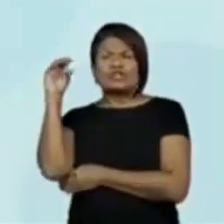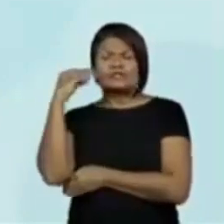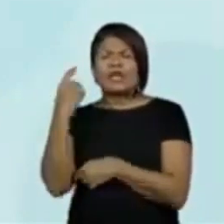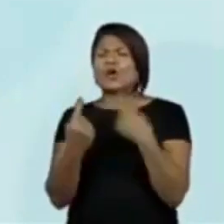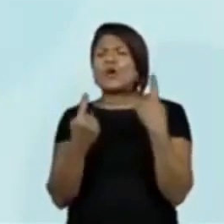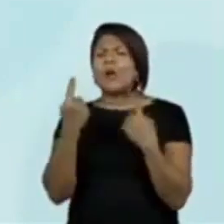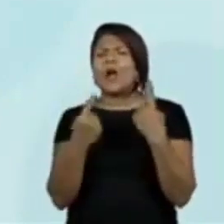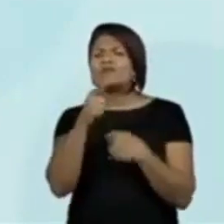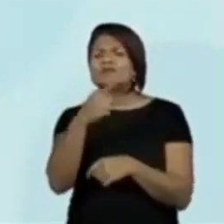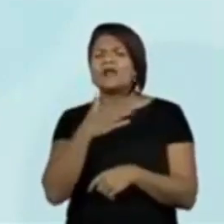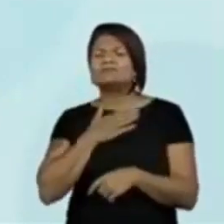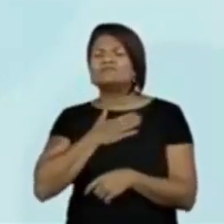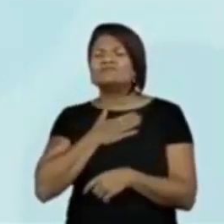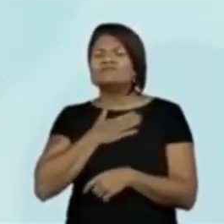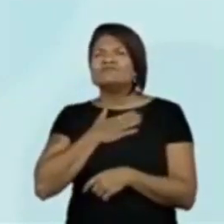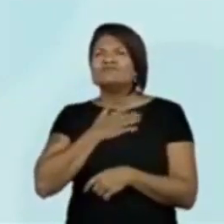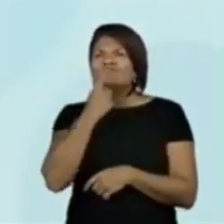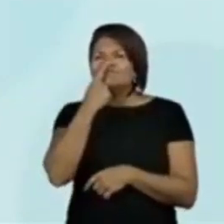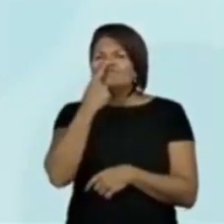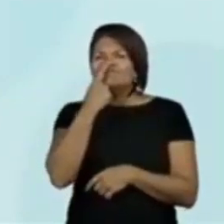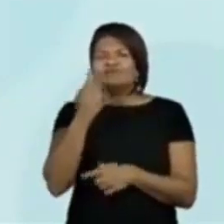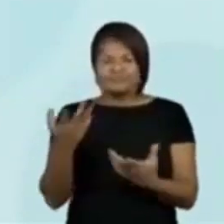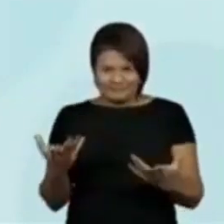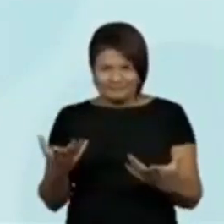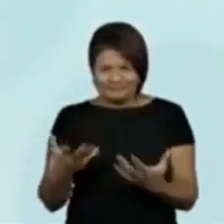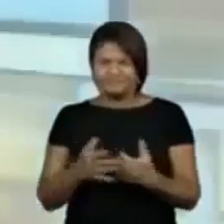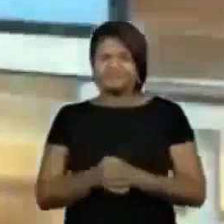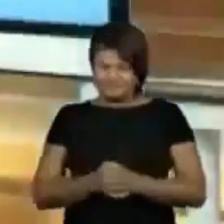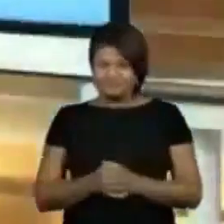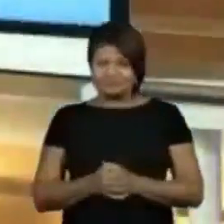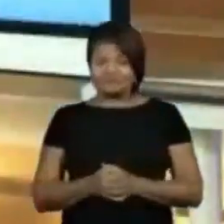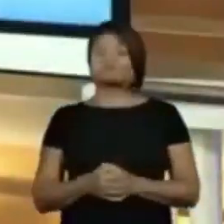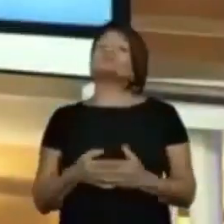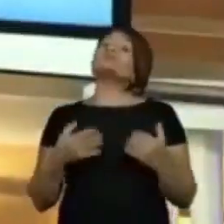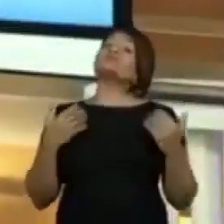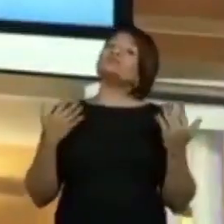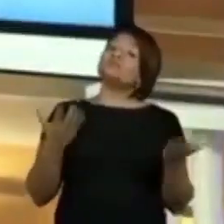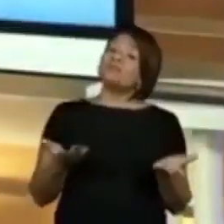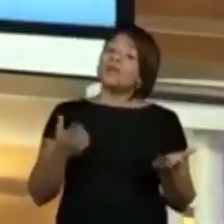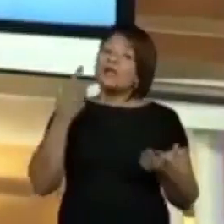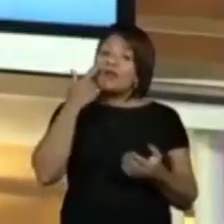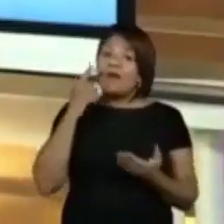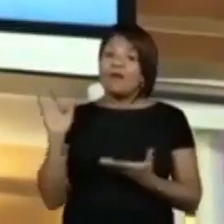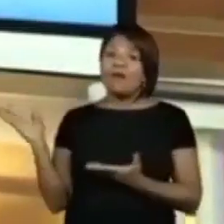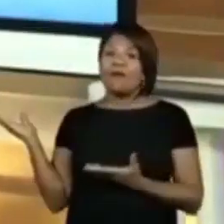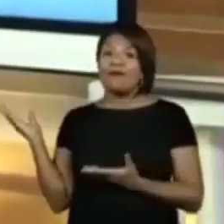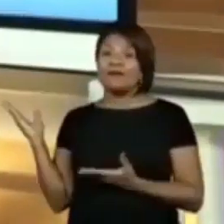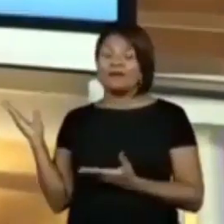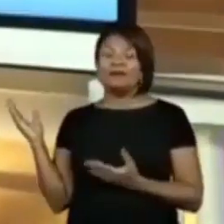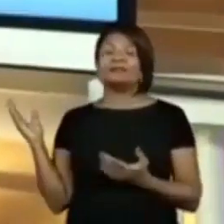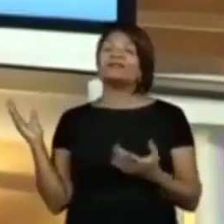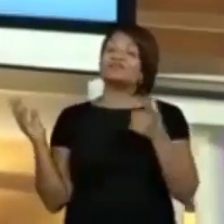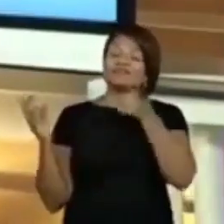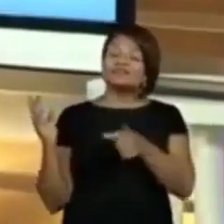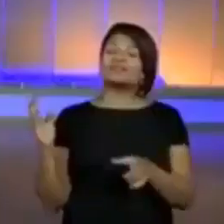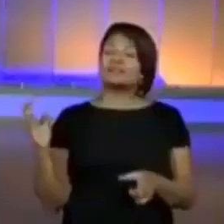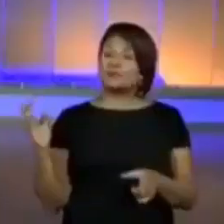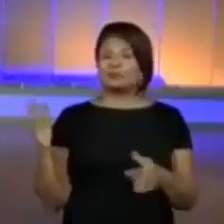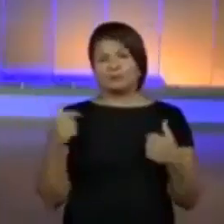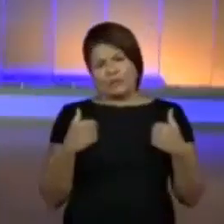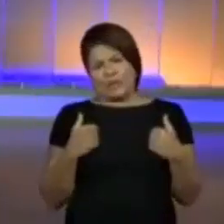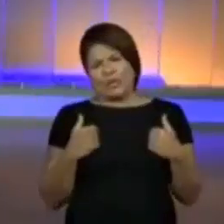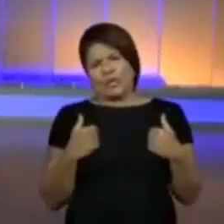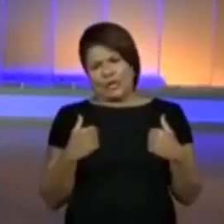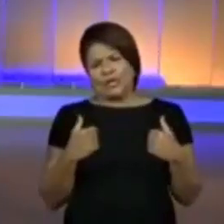dinossauro preferido? Tá? A partir disso, olha só o que nós tínhamos. Eu